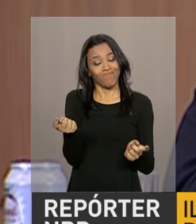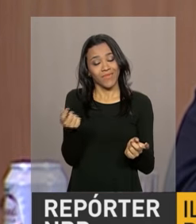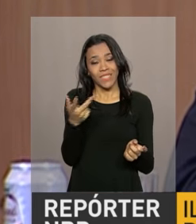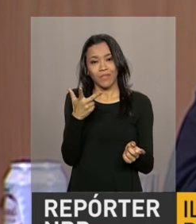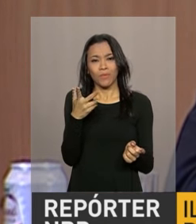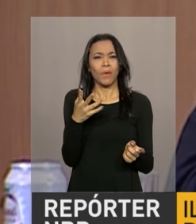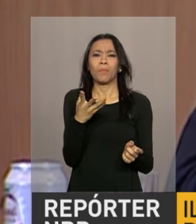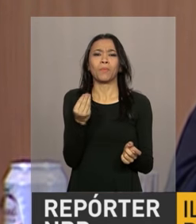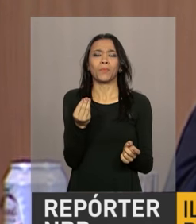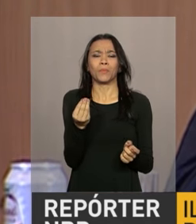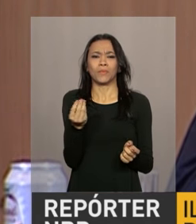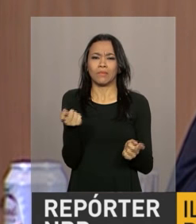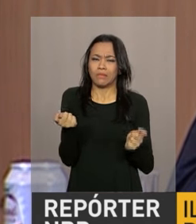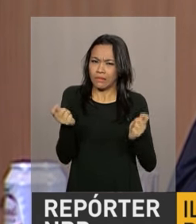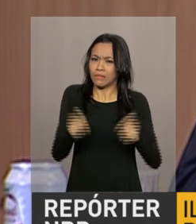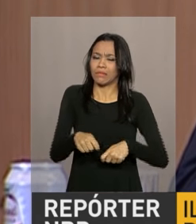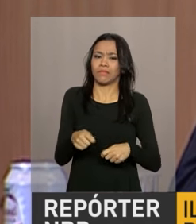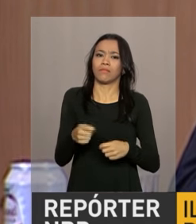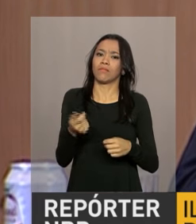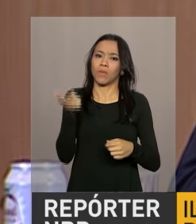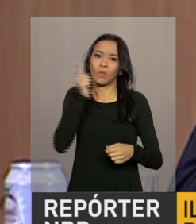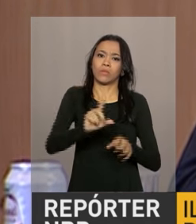de 2015.